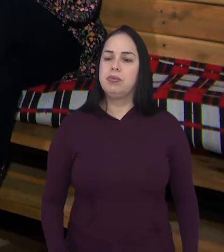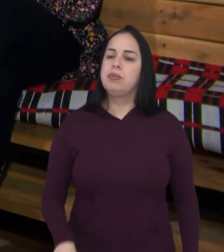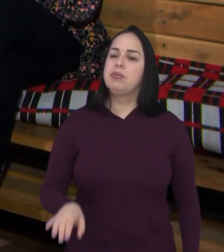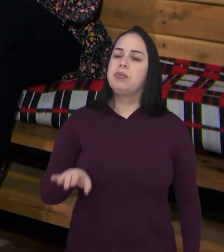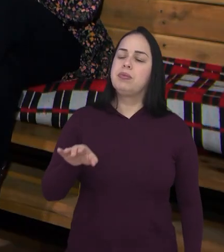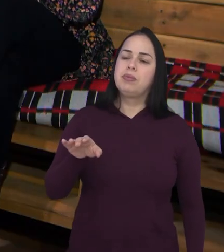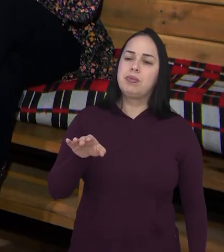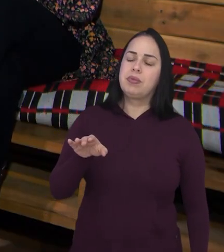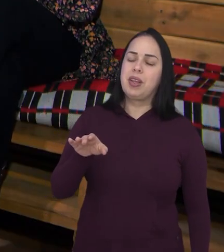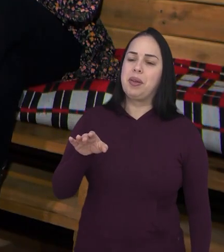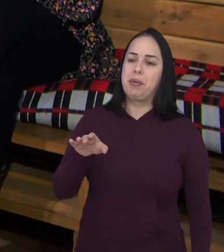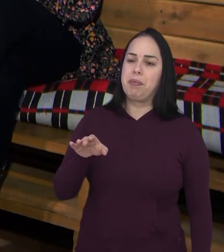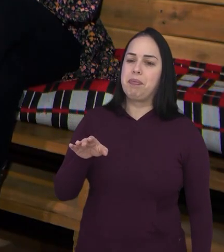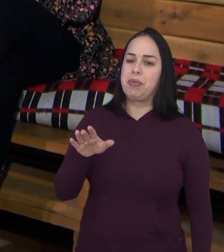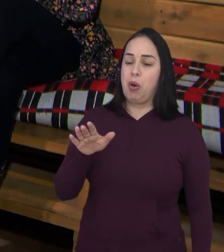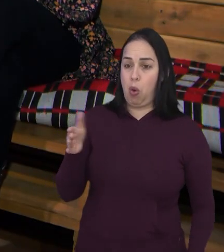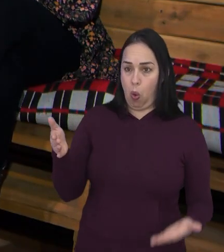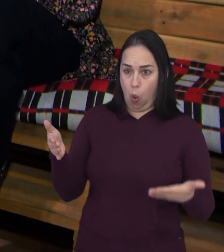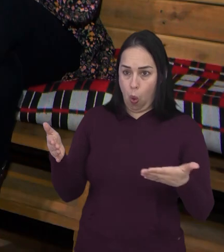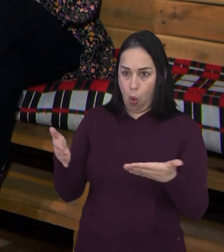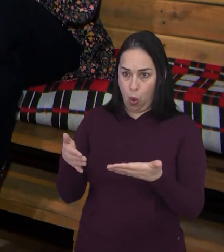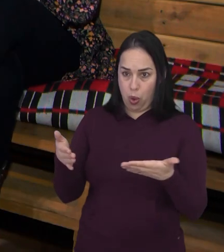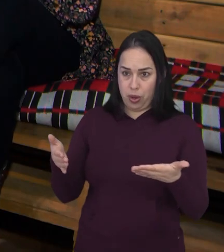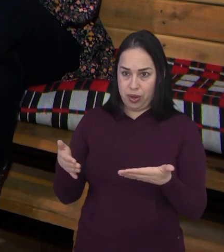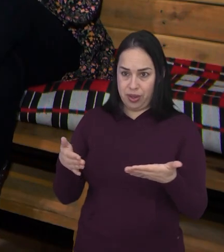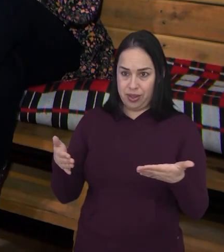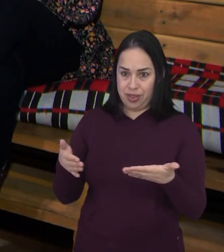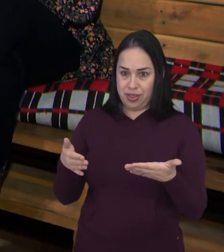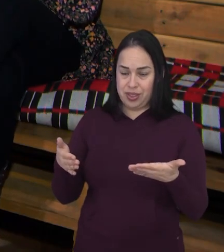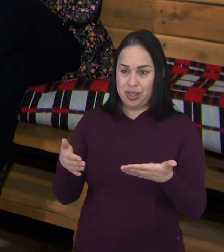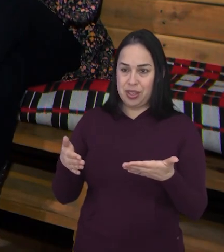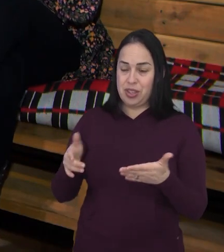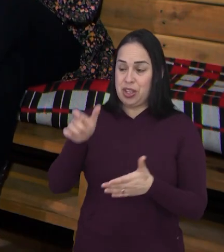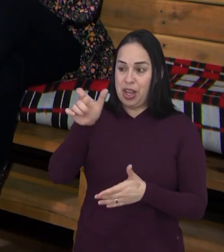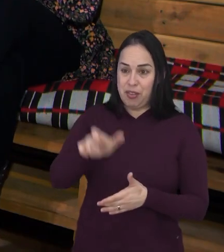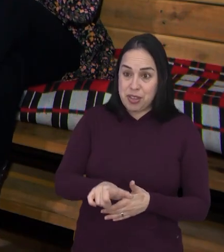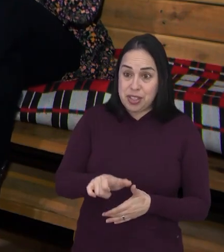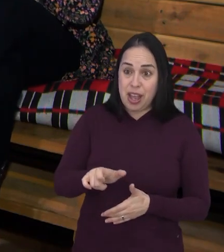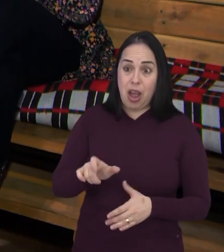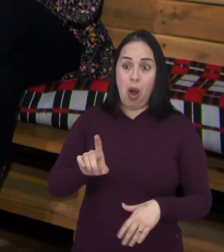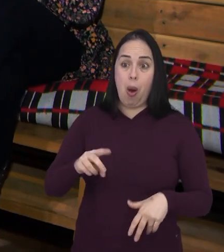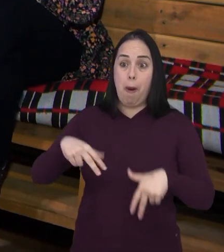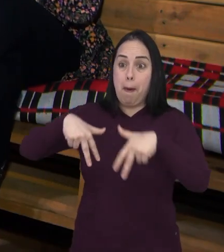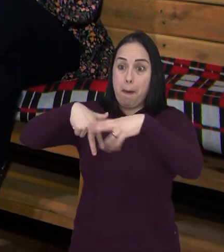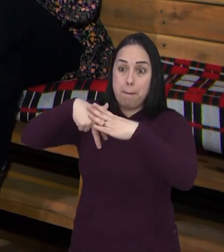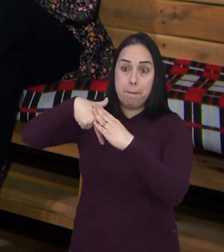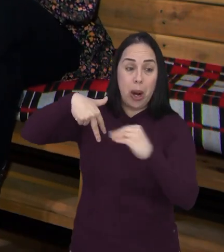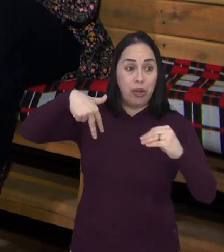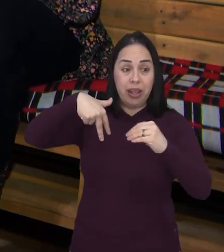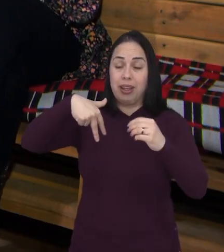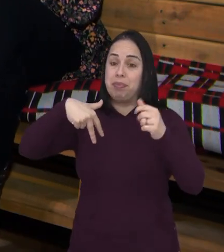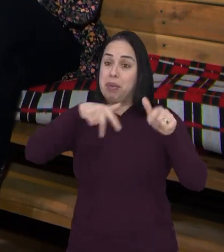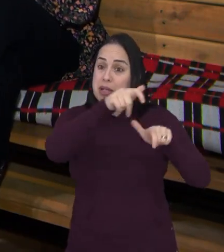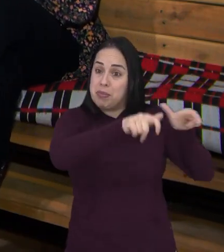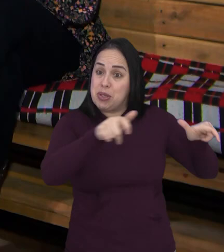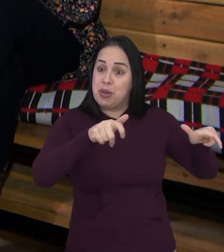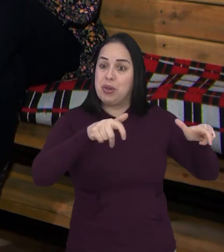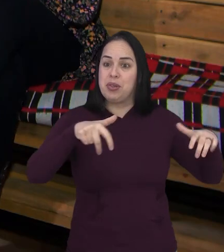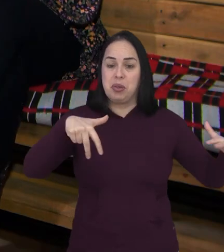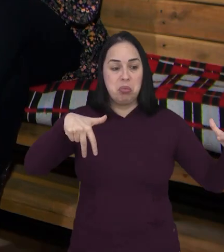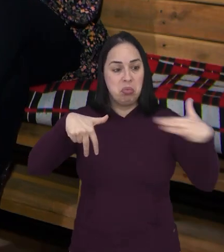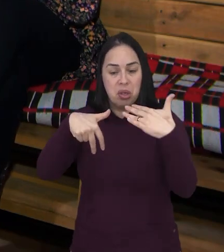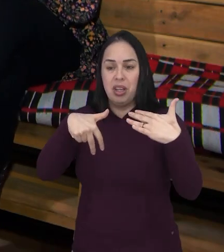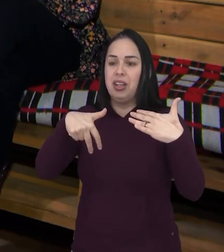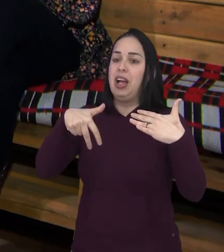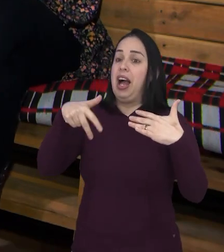Vespa, acredito que você hoje é um exemplo para muitas pessoas, né? Não só aqui em São José, como, né, no país e até